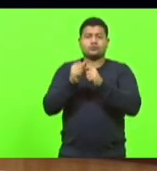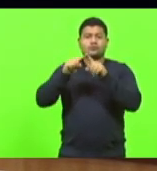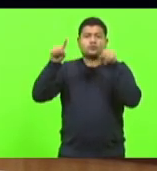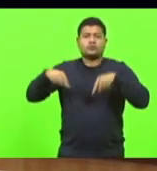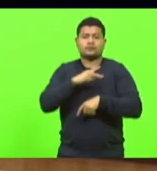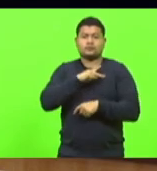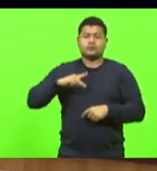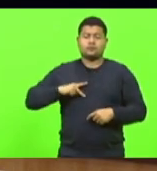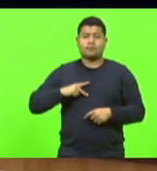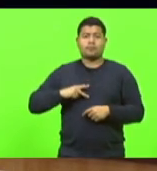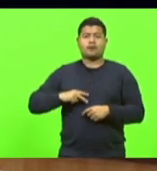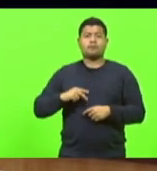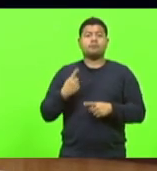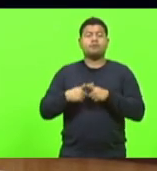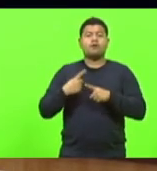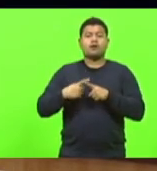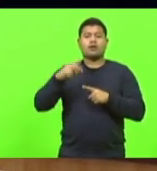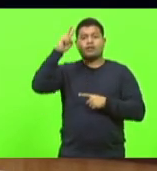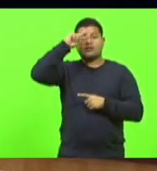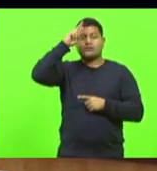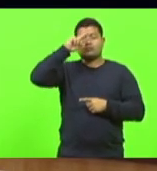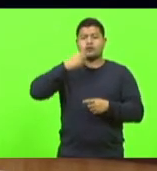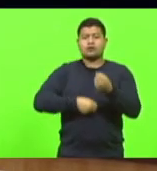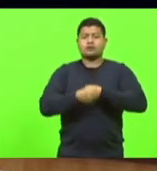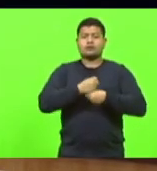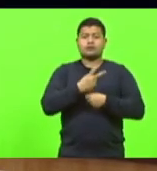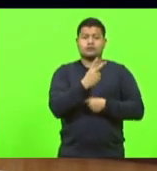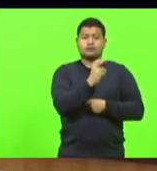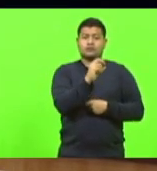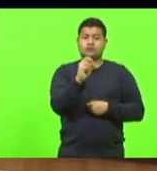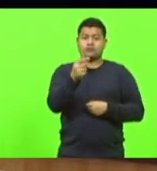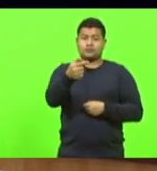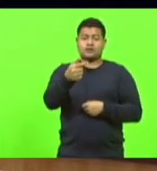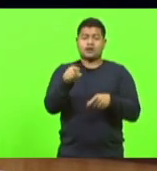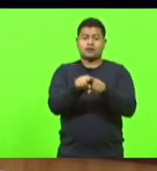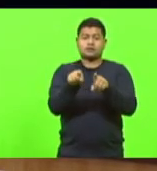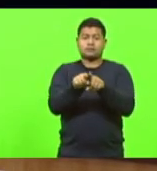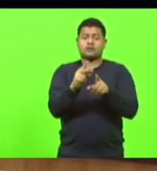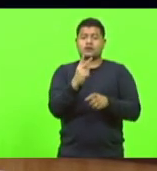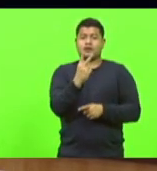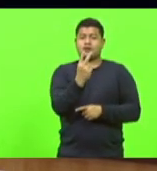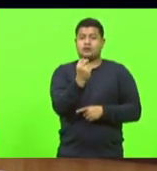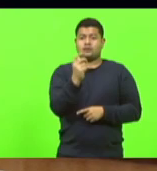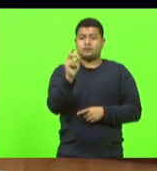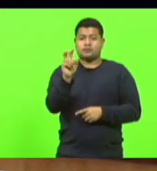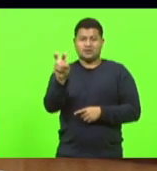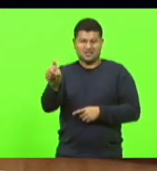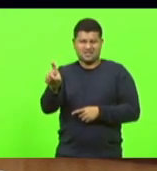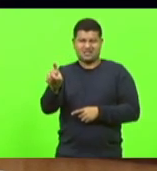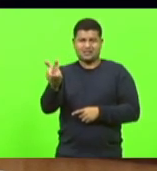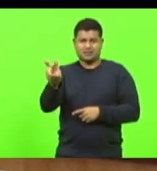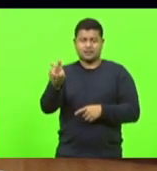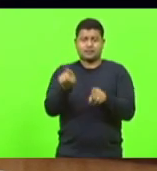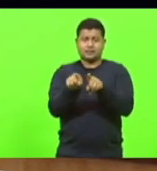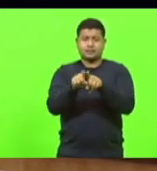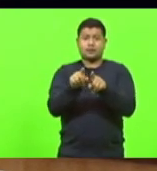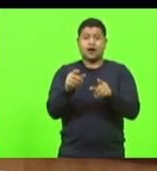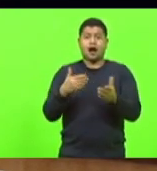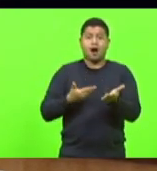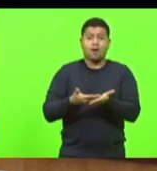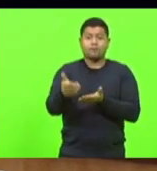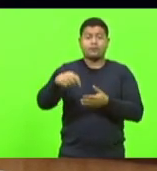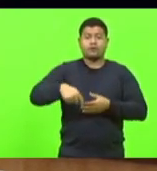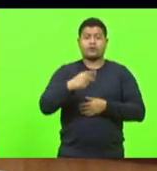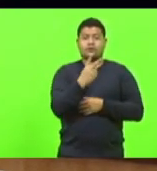para ter Resgate 2007/2015 2019 deu entrada aqui matéria sobre o tema